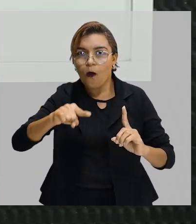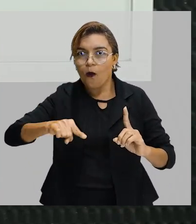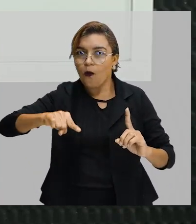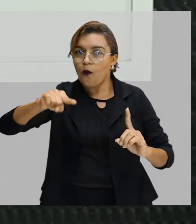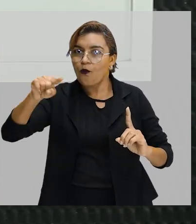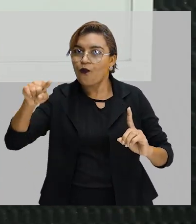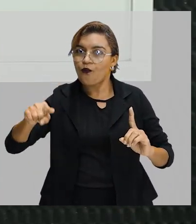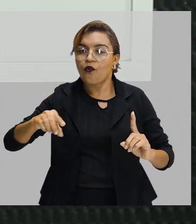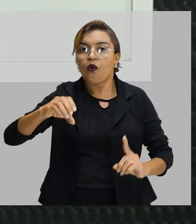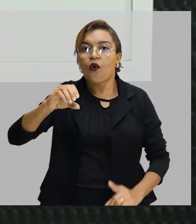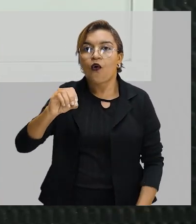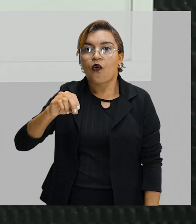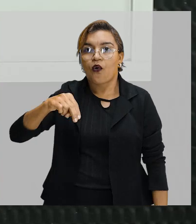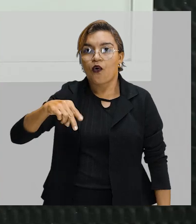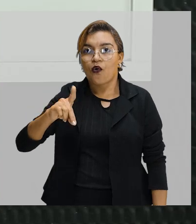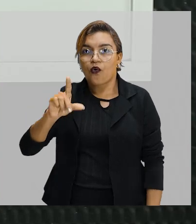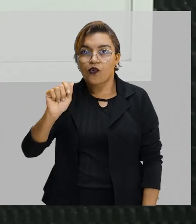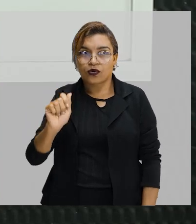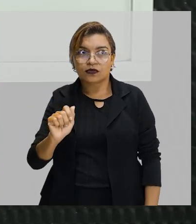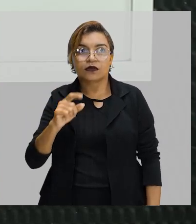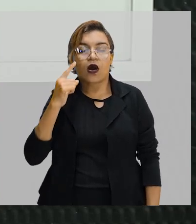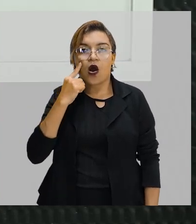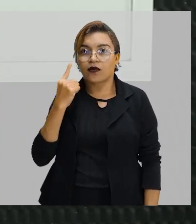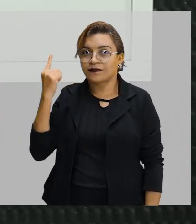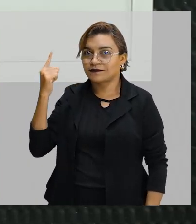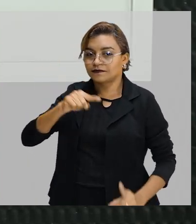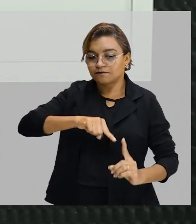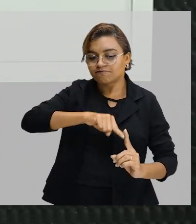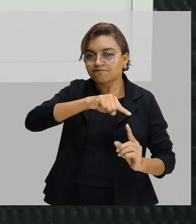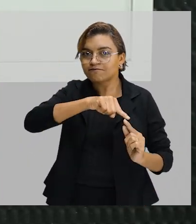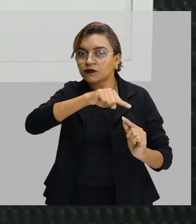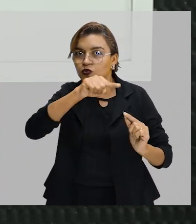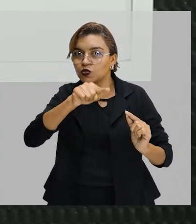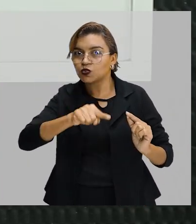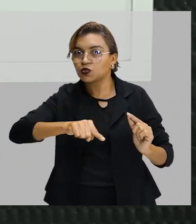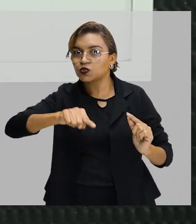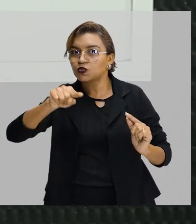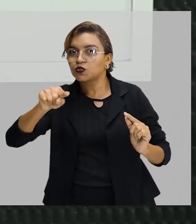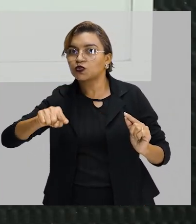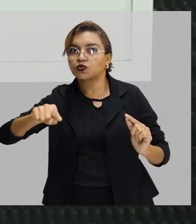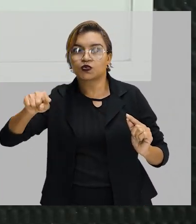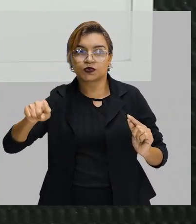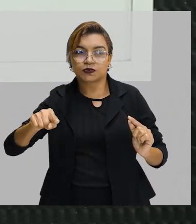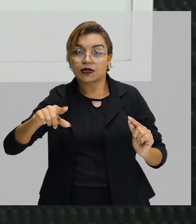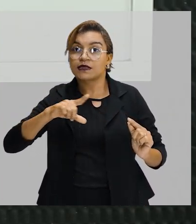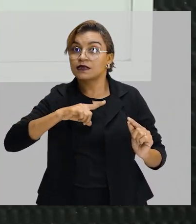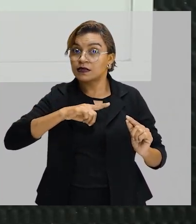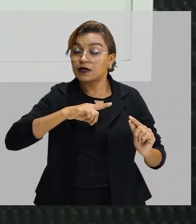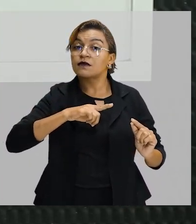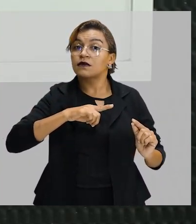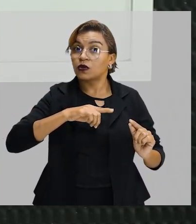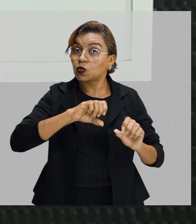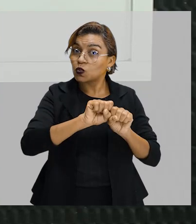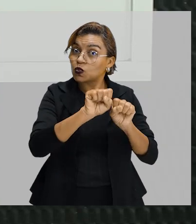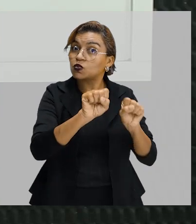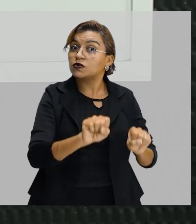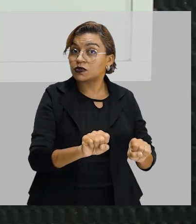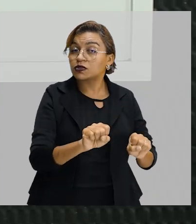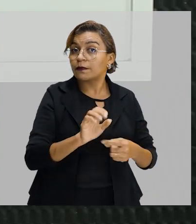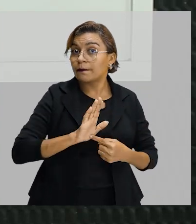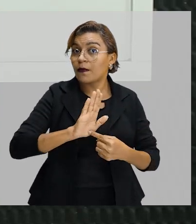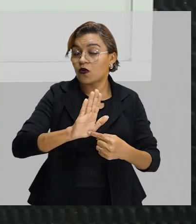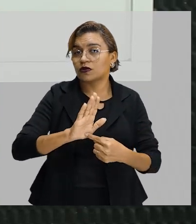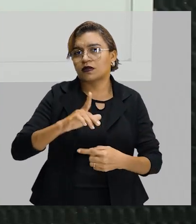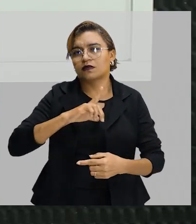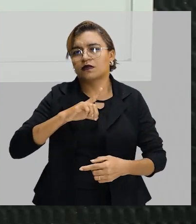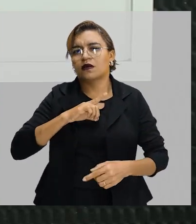nossa onda. Pronto. Essa onda foi formada, foi desenhada graças a esse sistema. Nós temos aqui um ponto